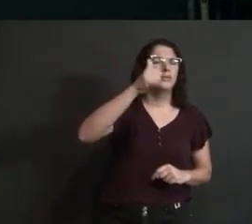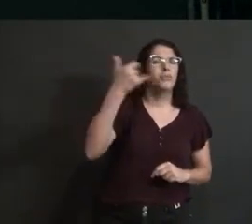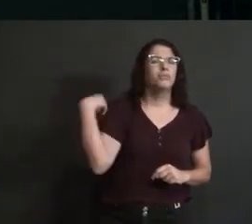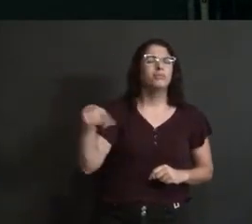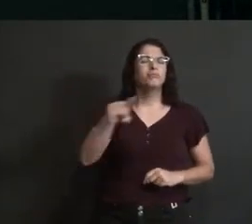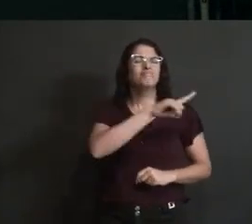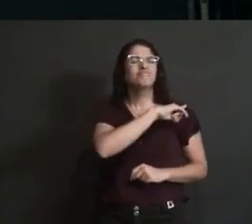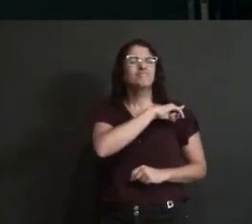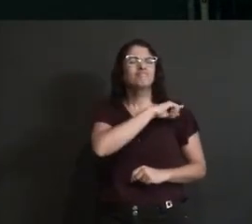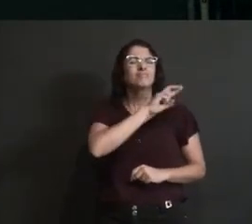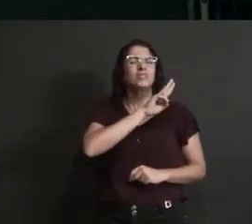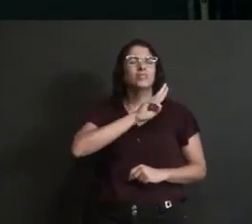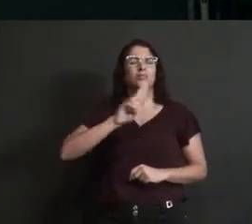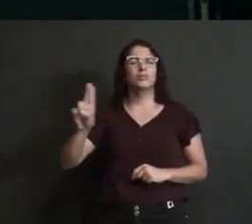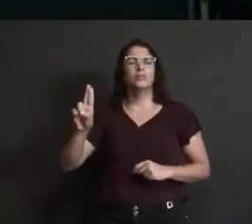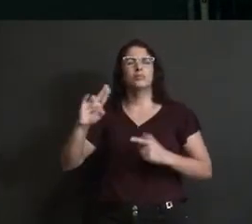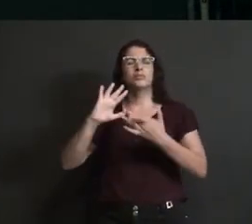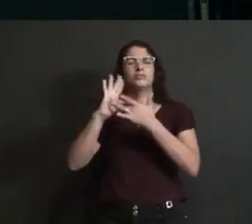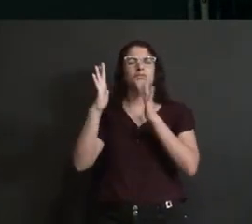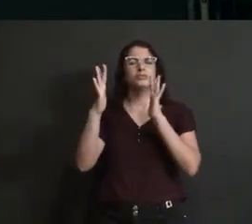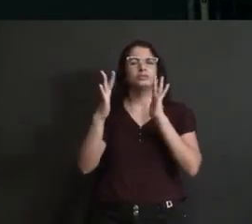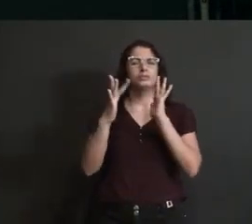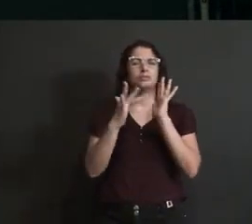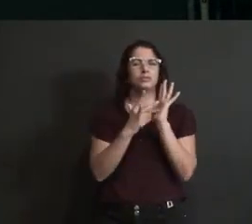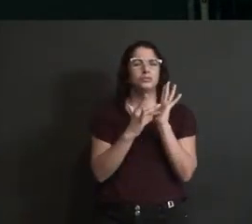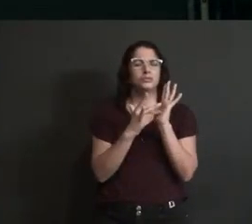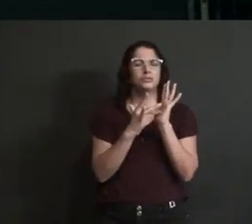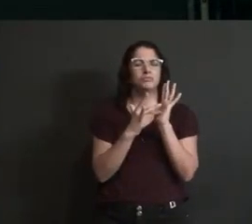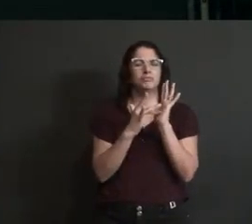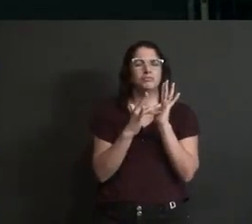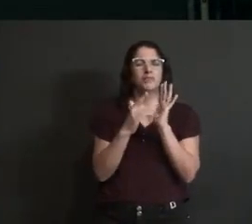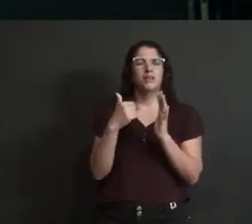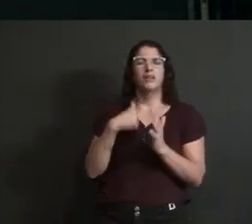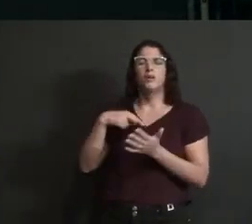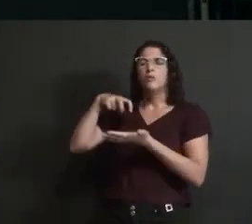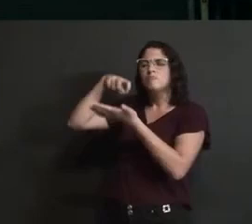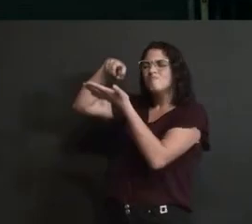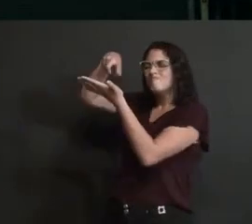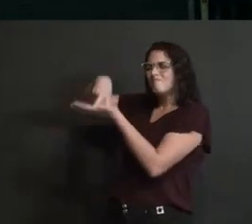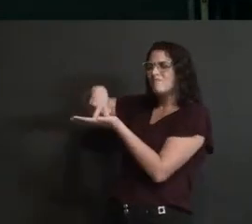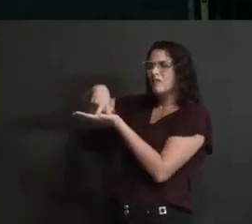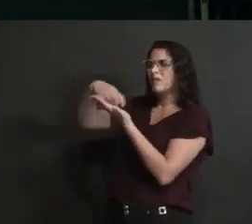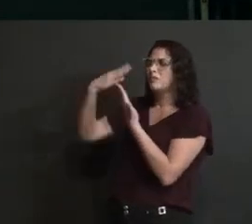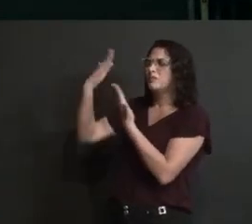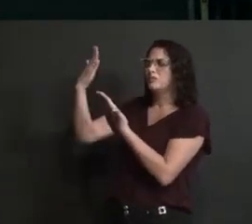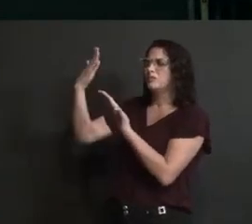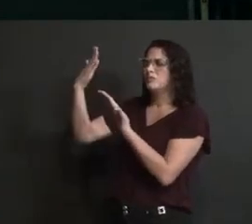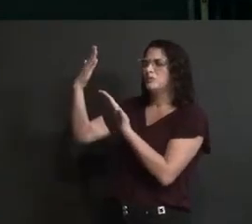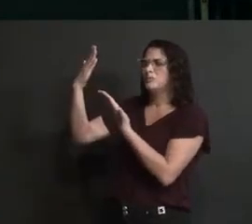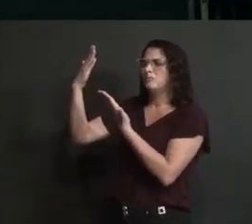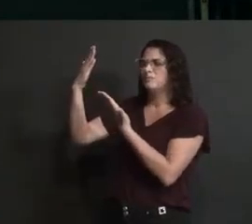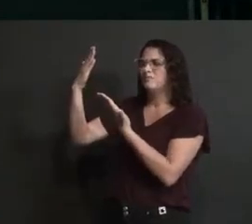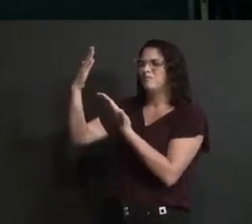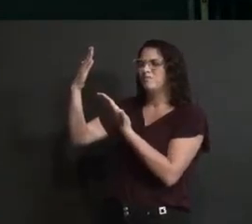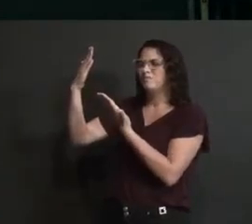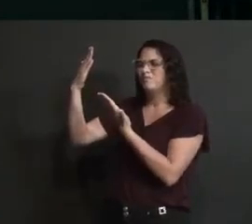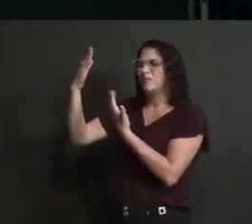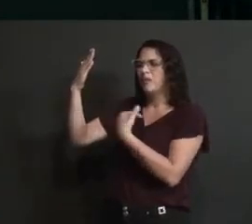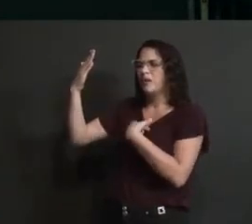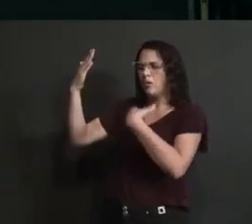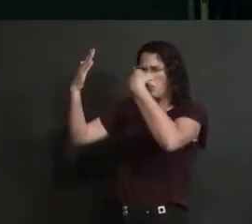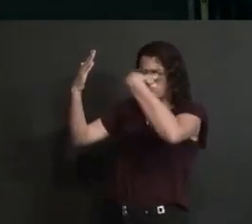em nome de Jesus. Pai, me rendo a ti. Me rendo a ti, Pai. Só quero ser apenas